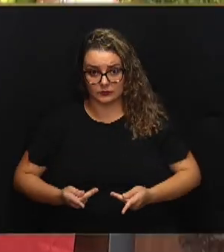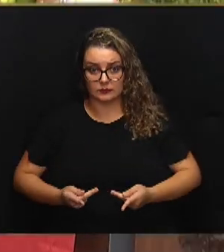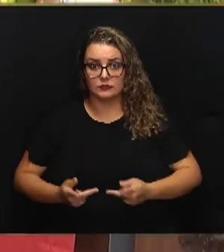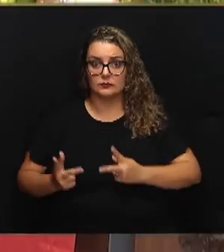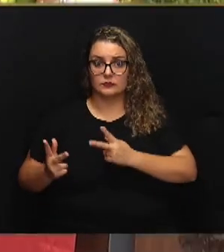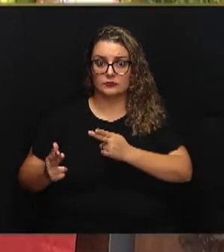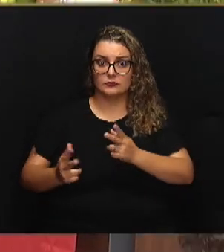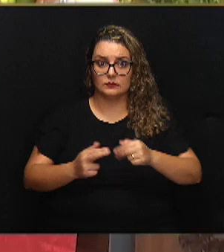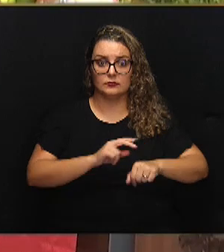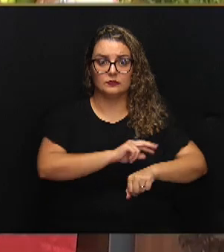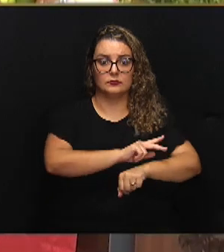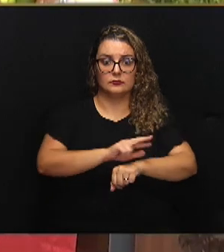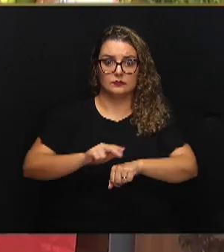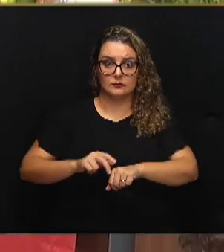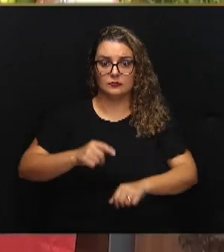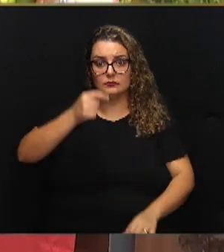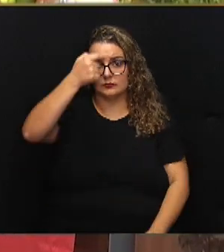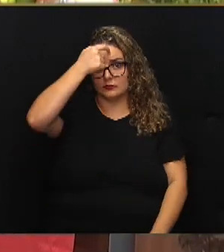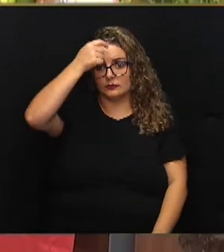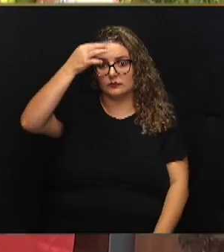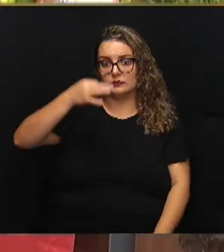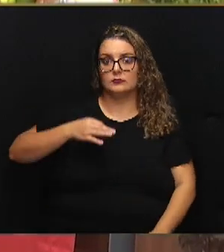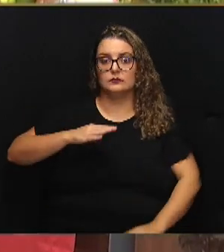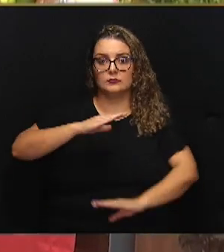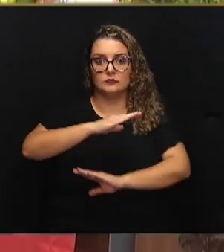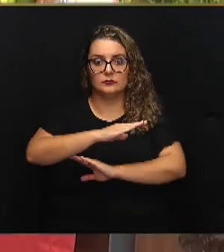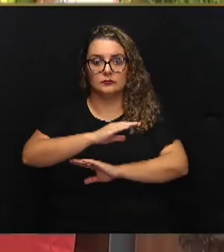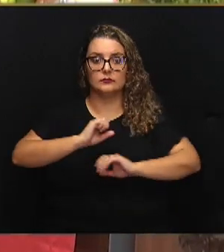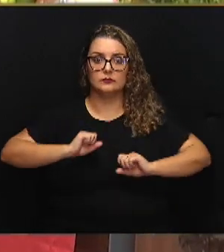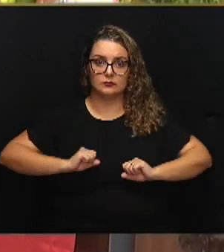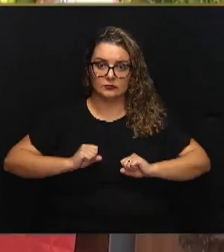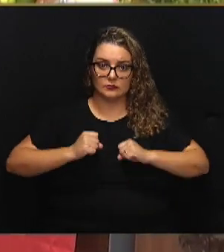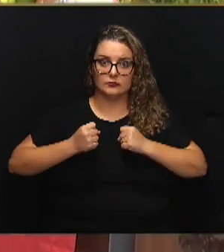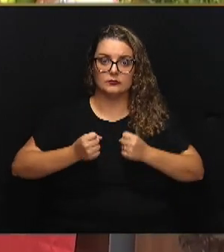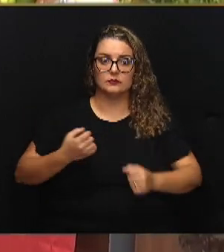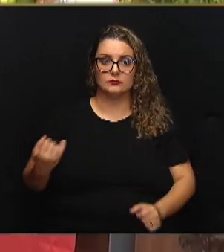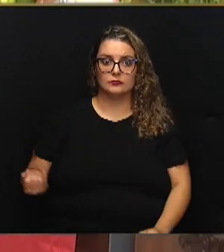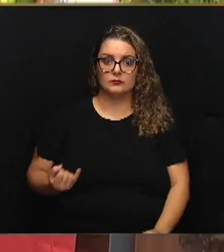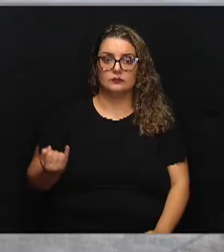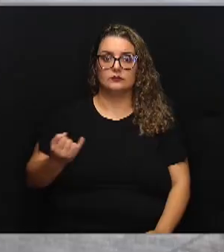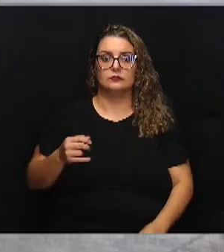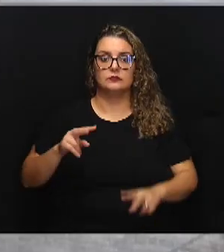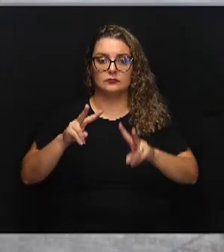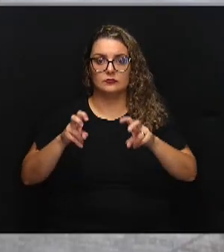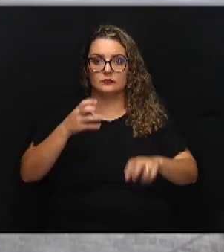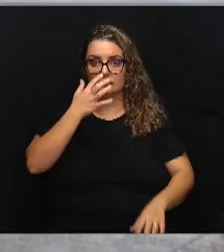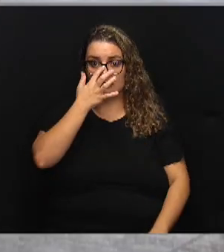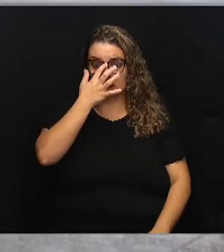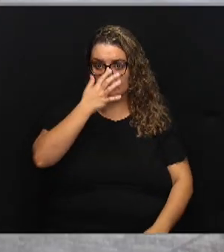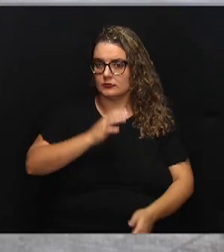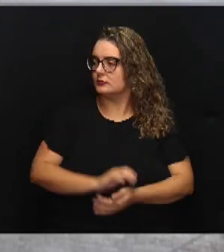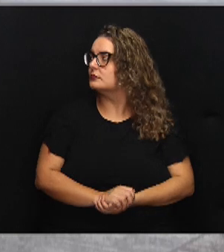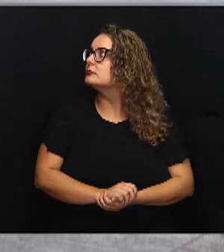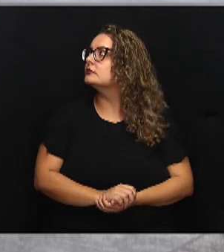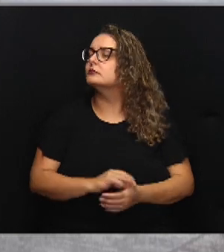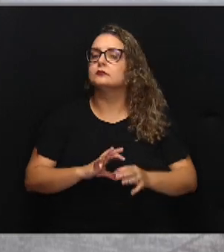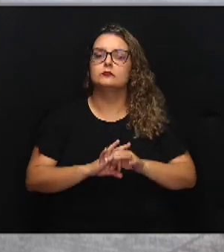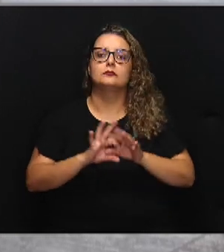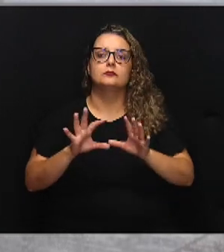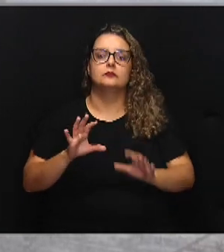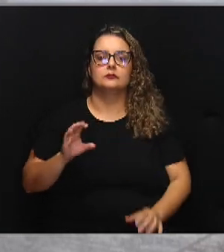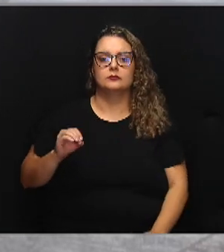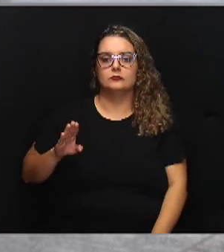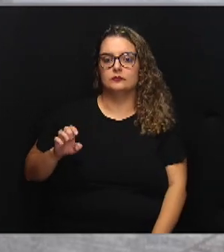Igualdade Racial e Cidadania na Câmara, reforçou a importância da temática. Total liberdade de cobertura